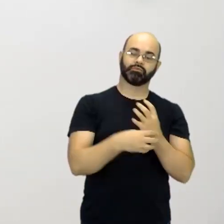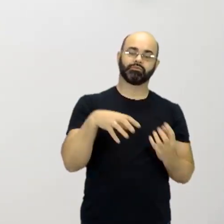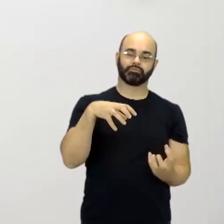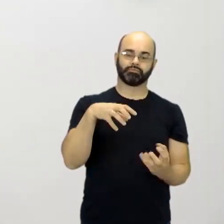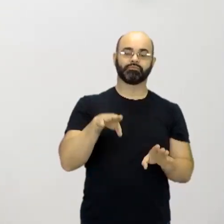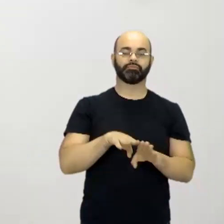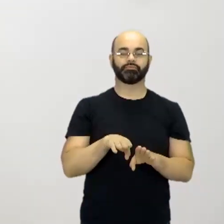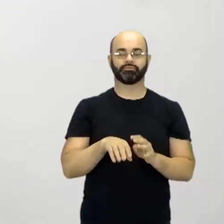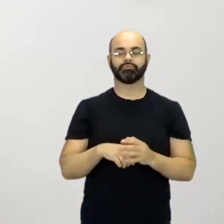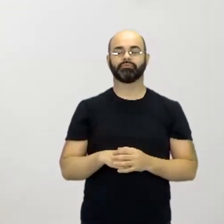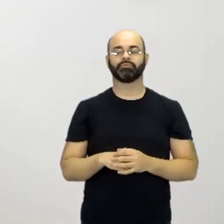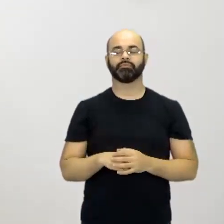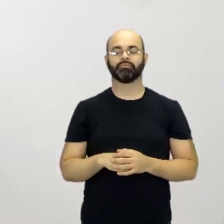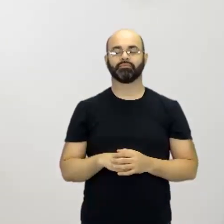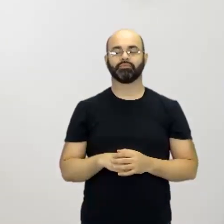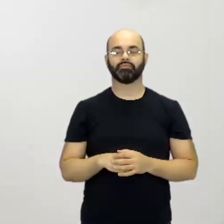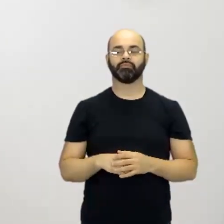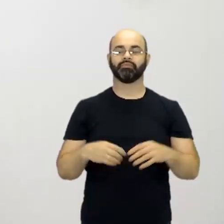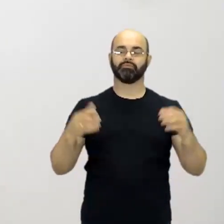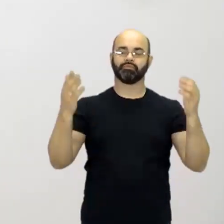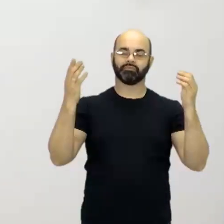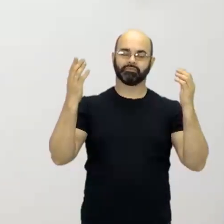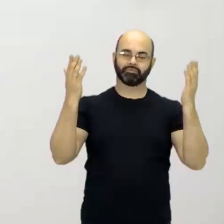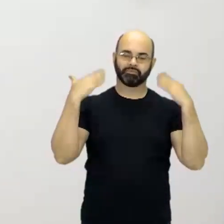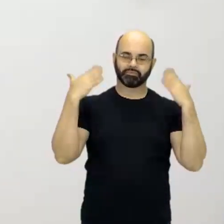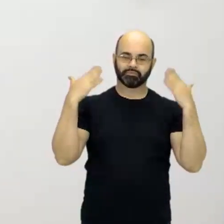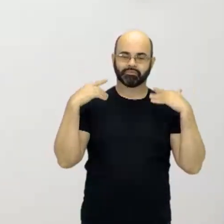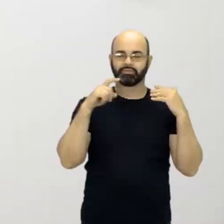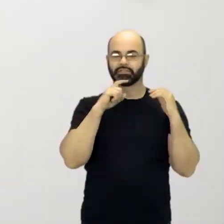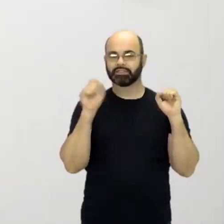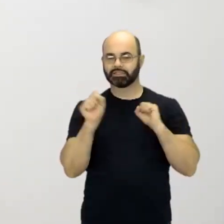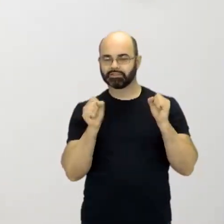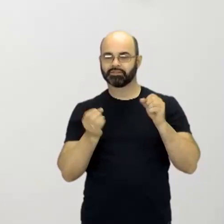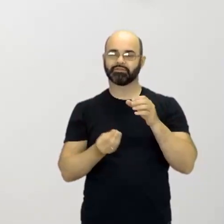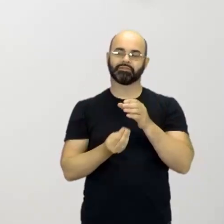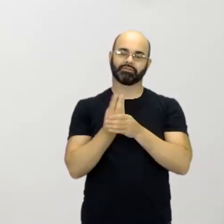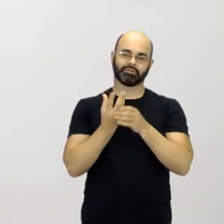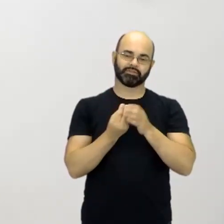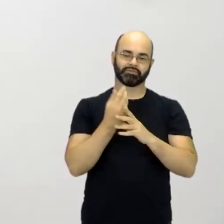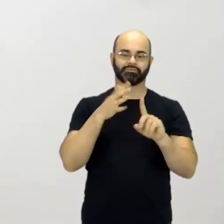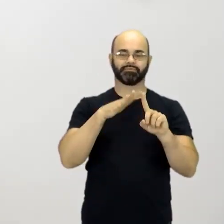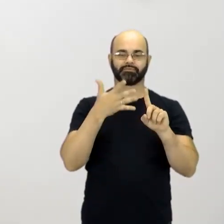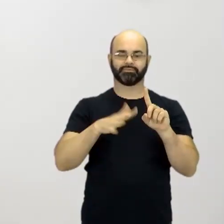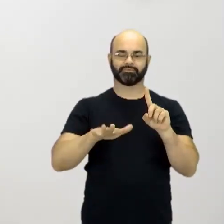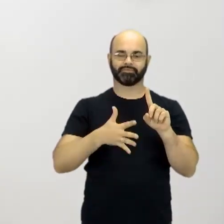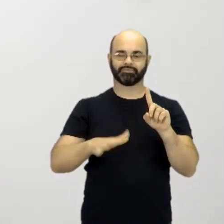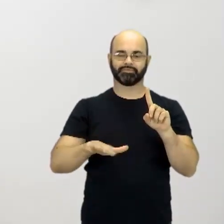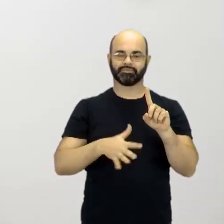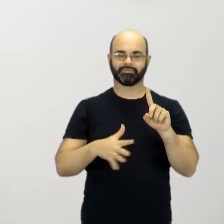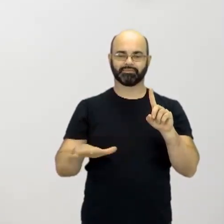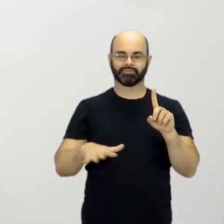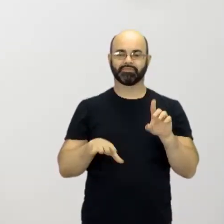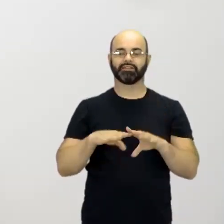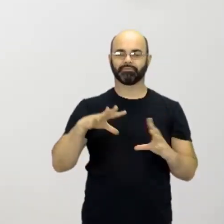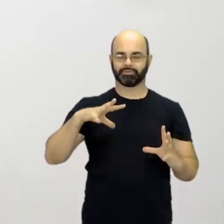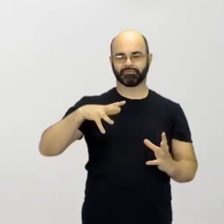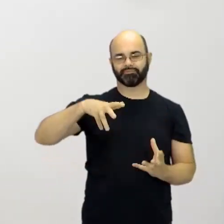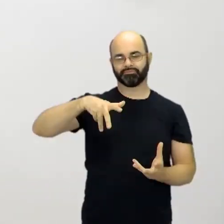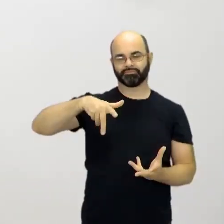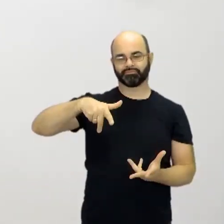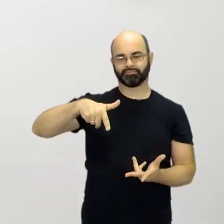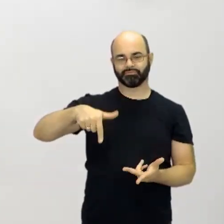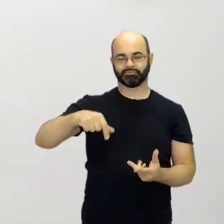estações do ano e e a própria alternância e do dia e da noite sendo diferente à medida que a gente vai se afastando das Linhas